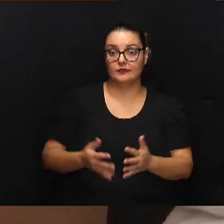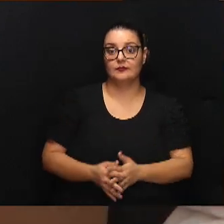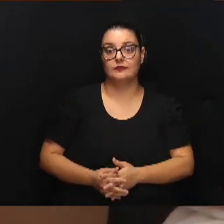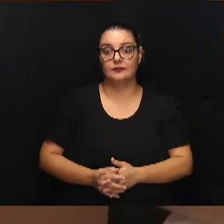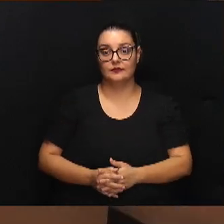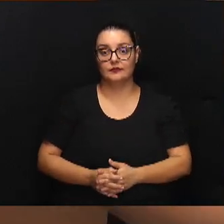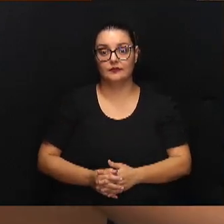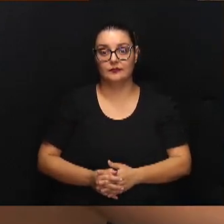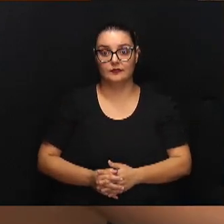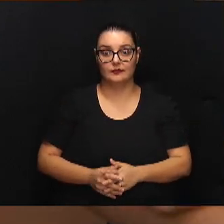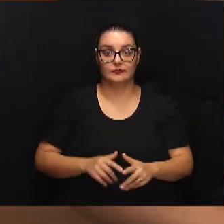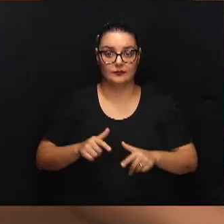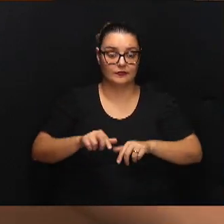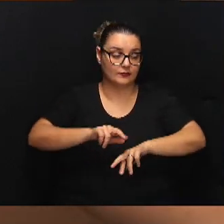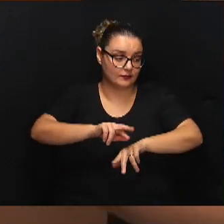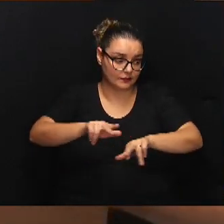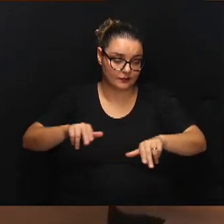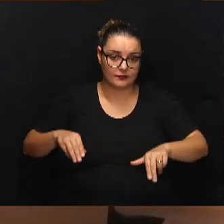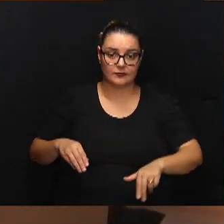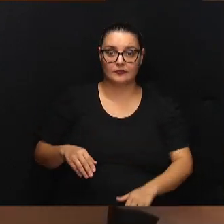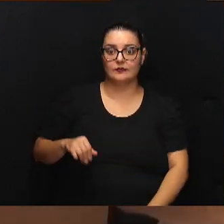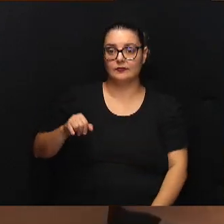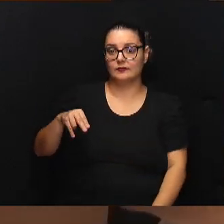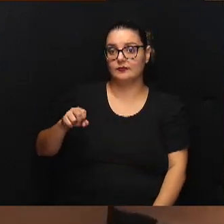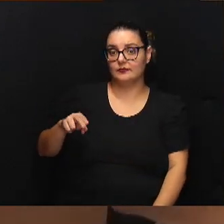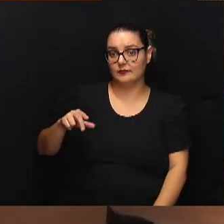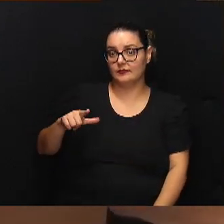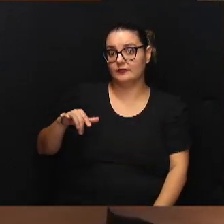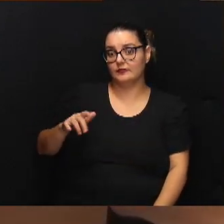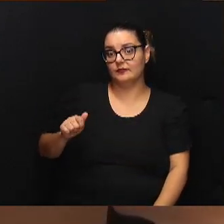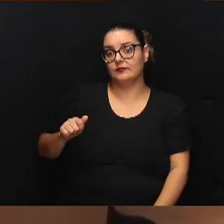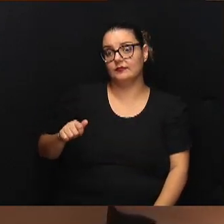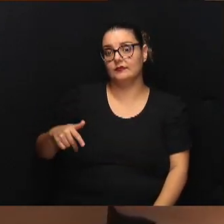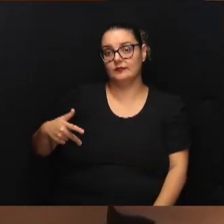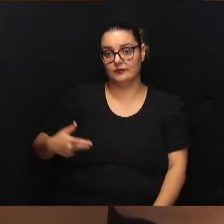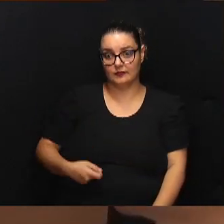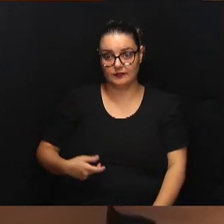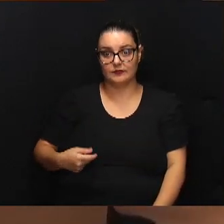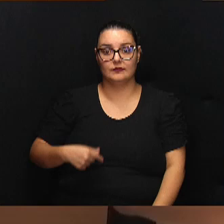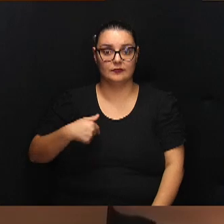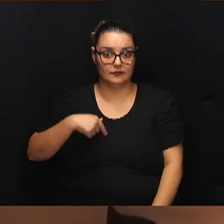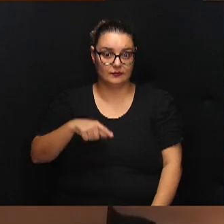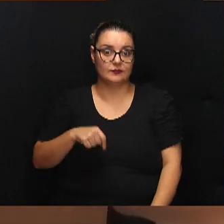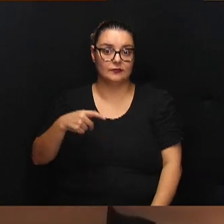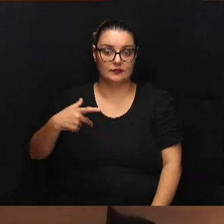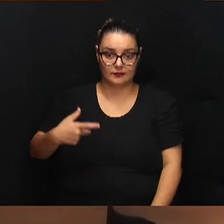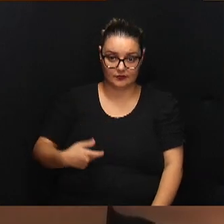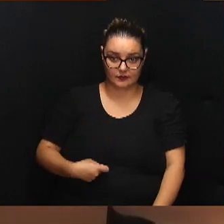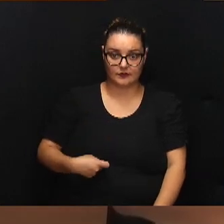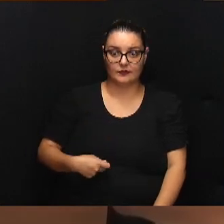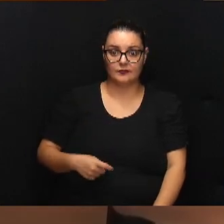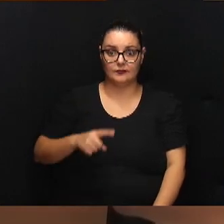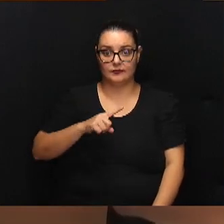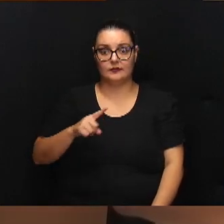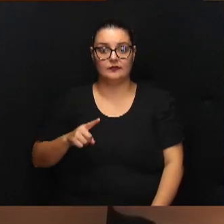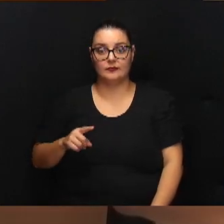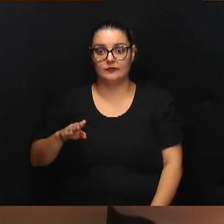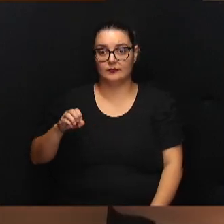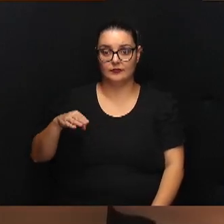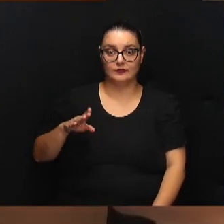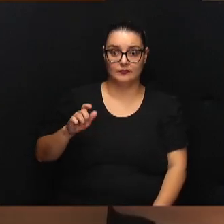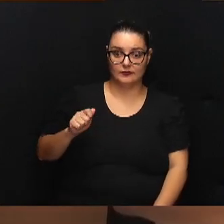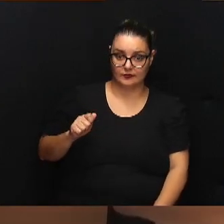trabalha com múltiplas doses de insulina. Eu que optei por ficar com as canetas, né? Não fui para a bomba de